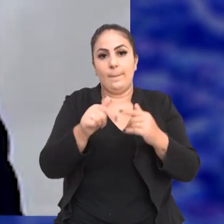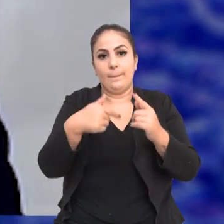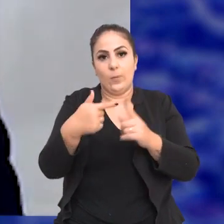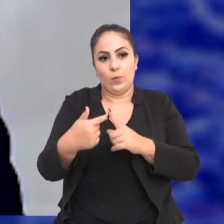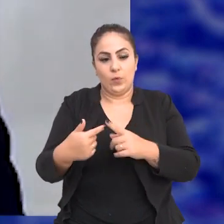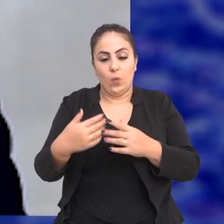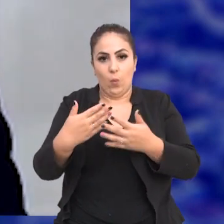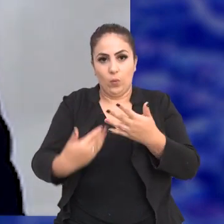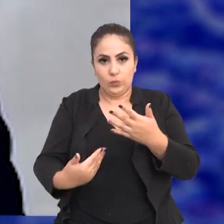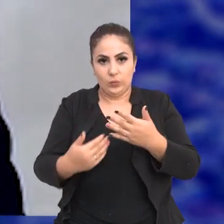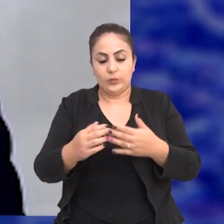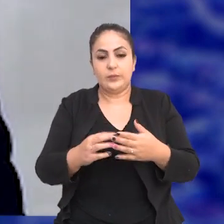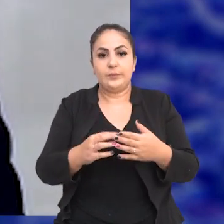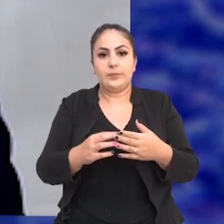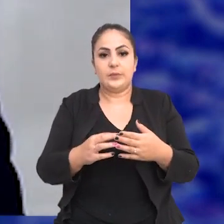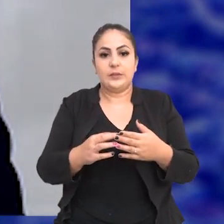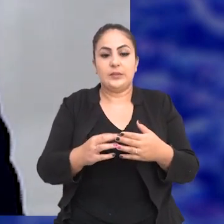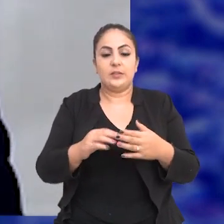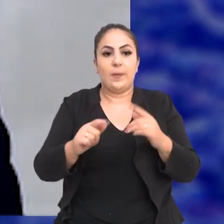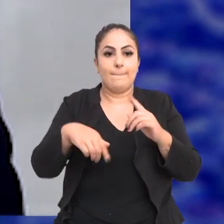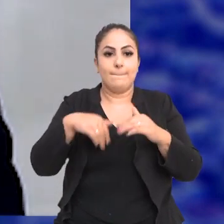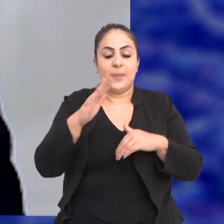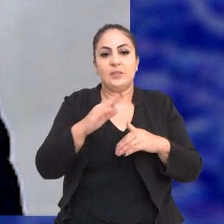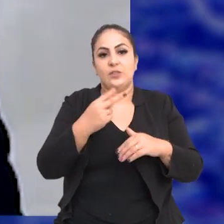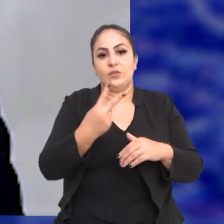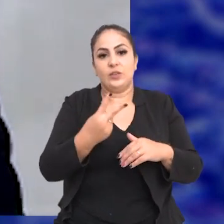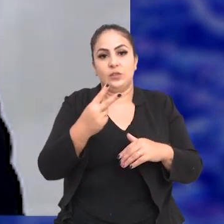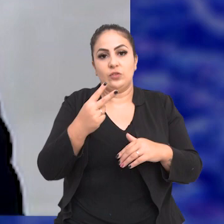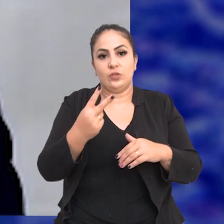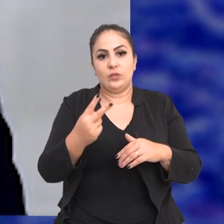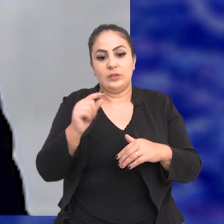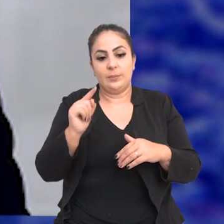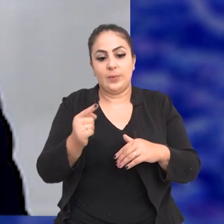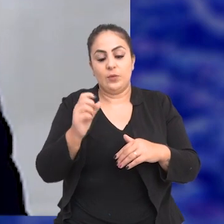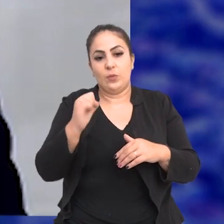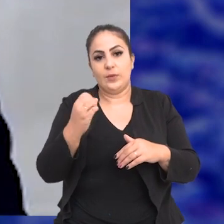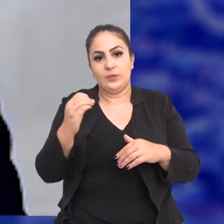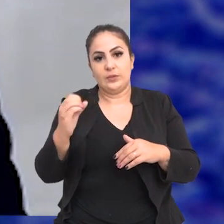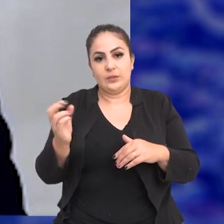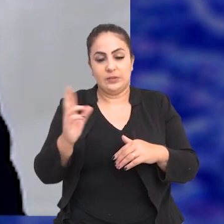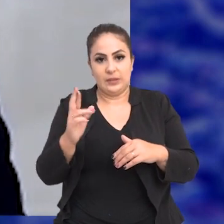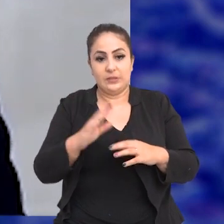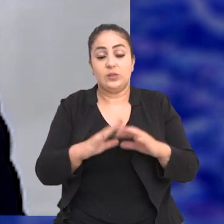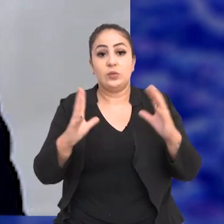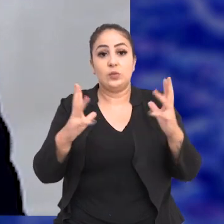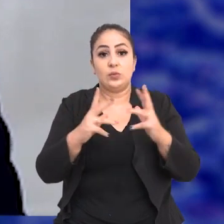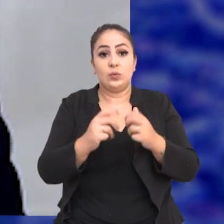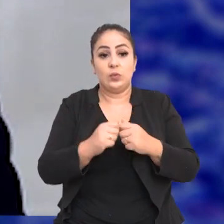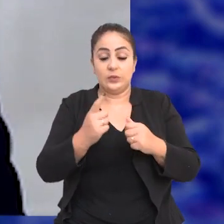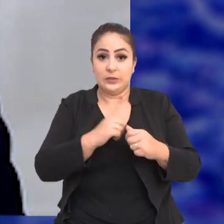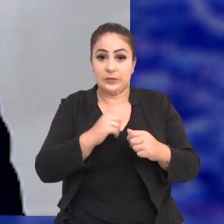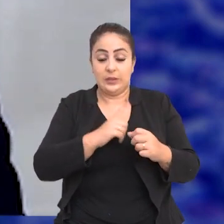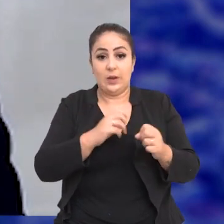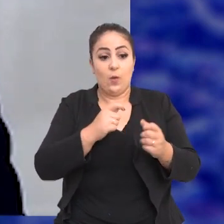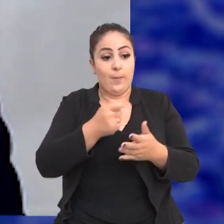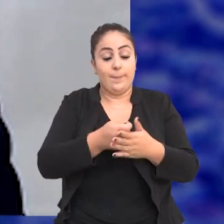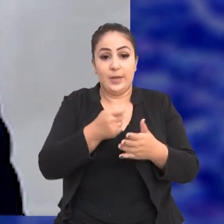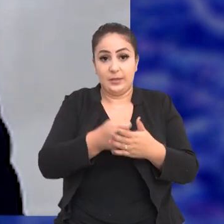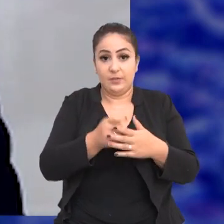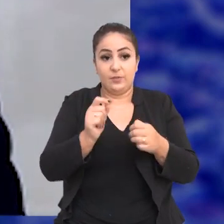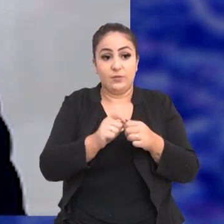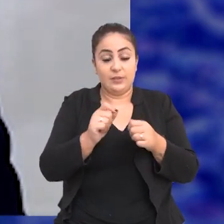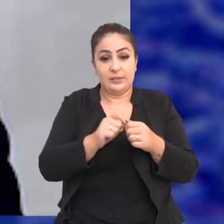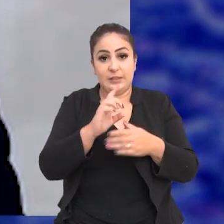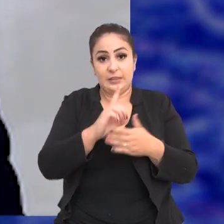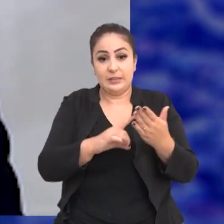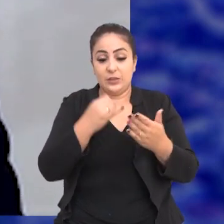rendimentos tributáveis tenha superado a R$ 22.800. Esses contribuintes, além de terem a obrigatoriedade de fazerem